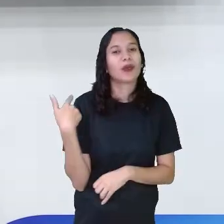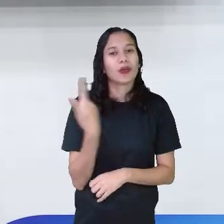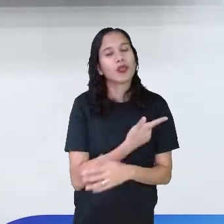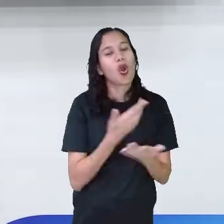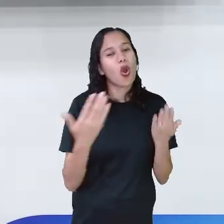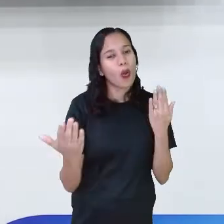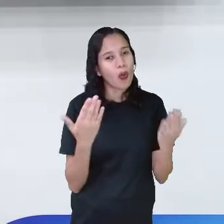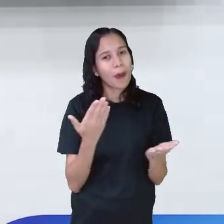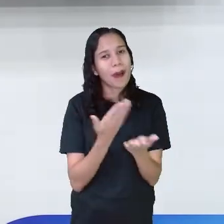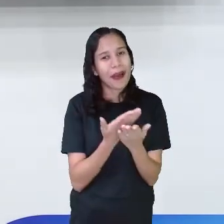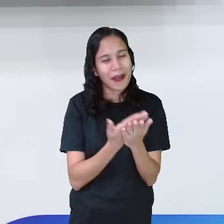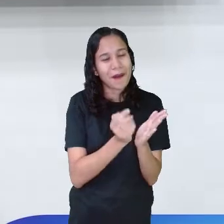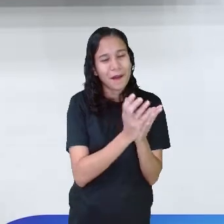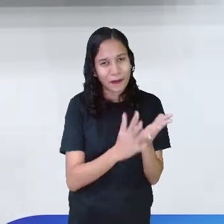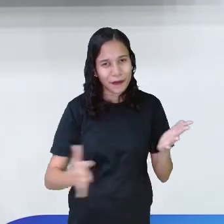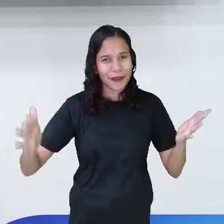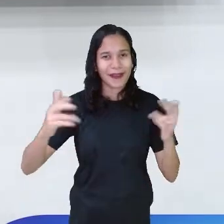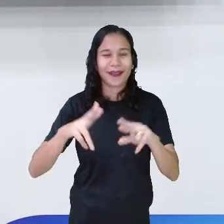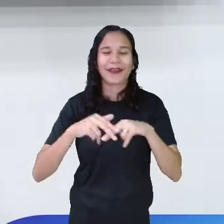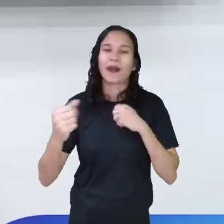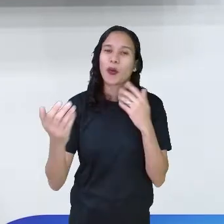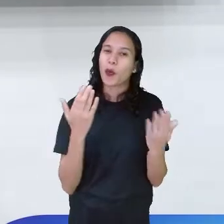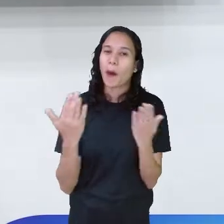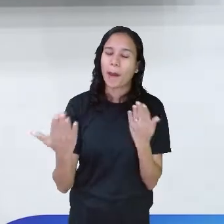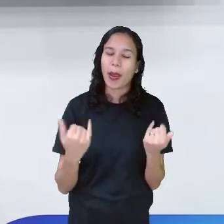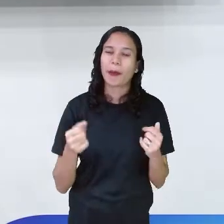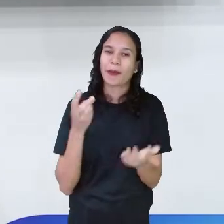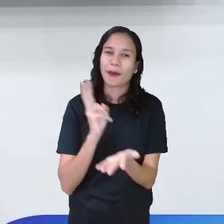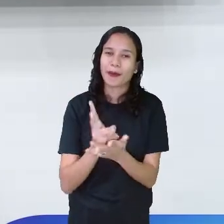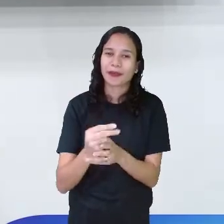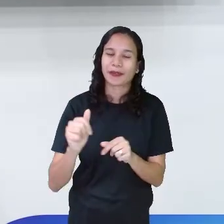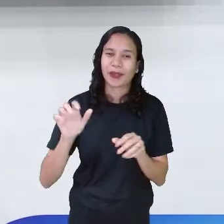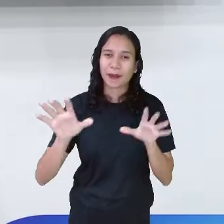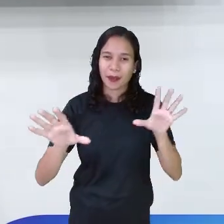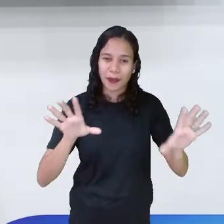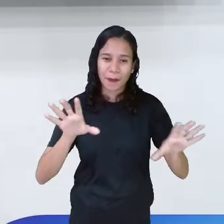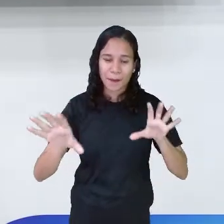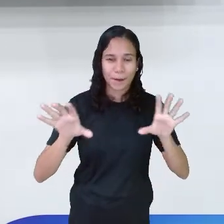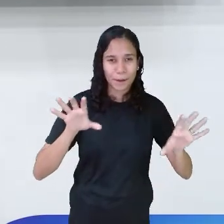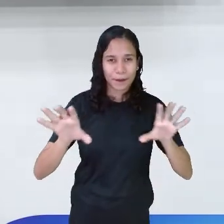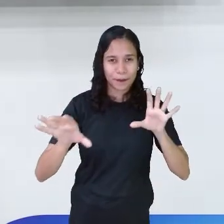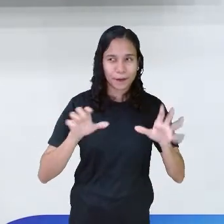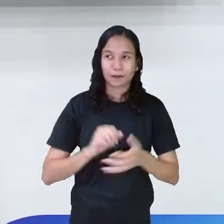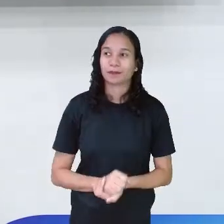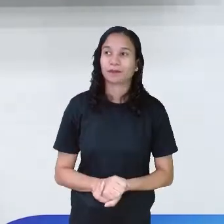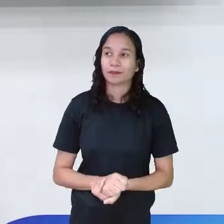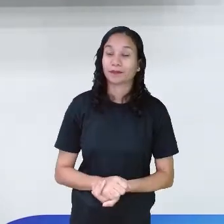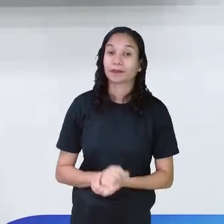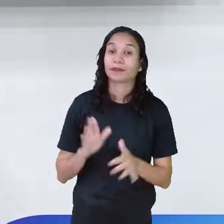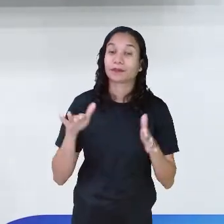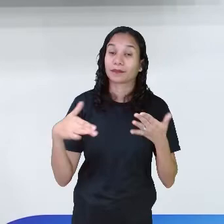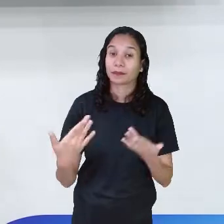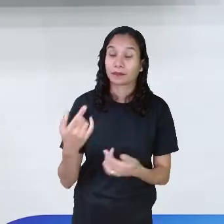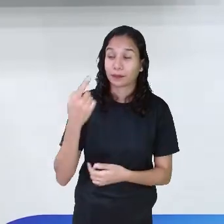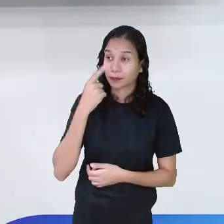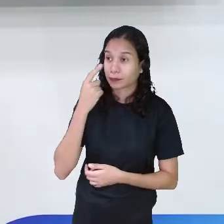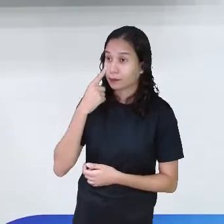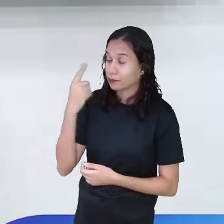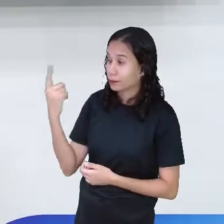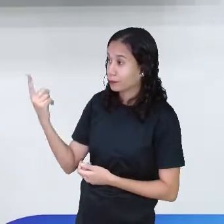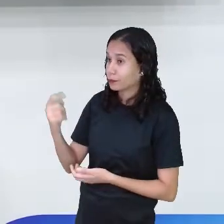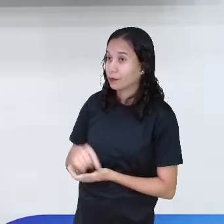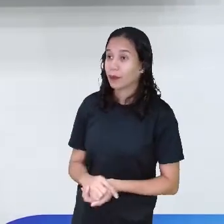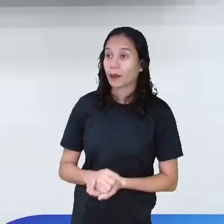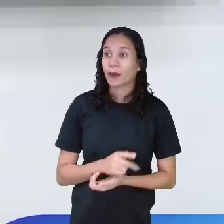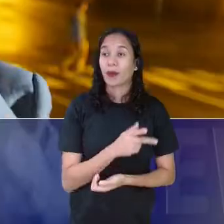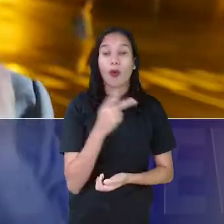a aula inteira hoje, não foi? Comparamos todo momento notícia e reportagem. Então, essa cena aí que